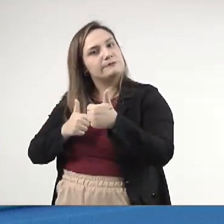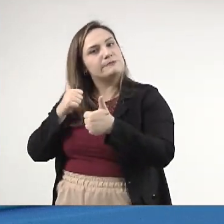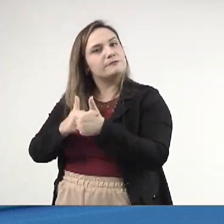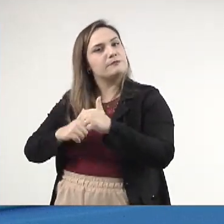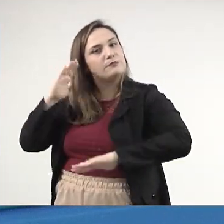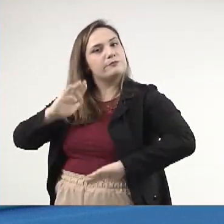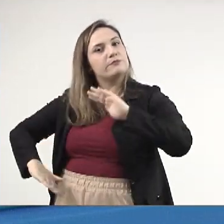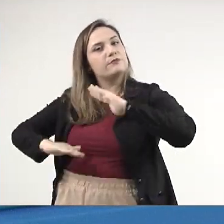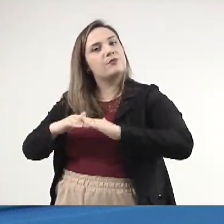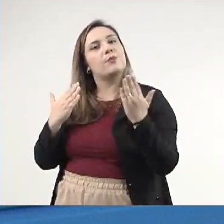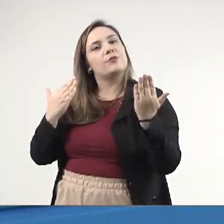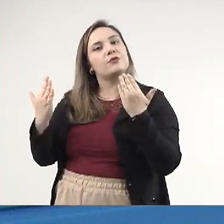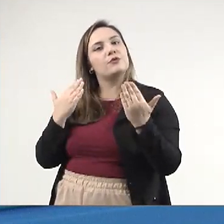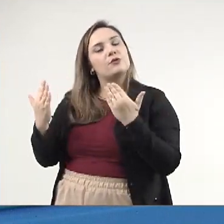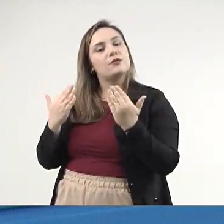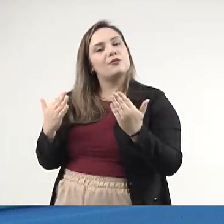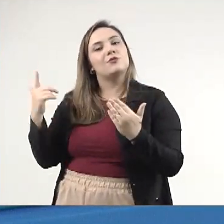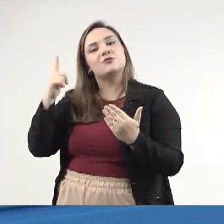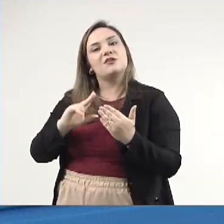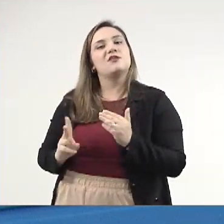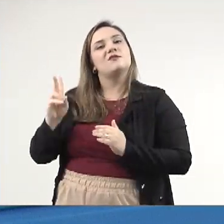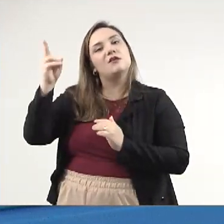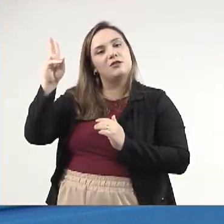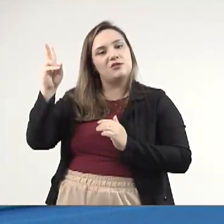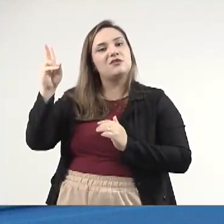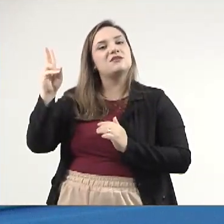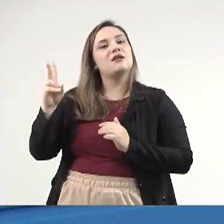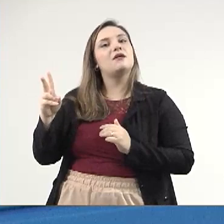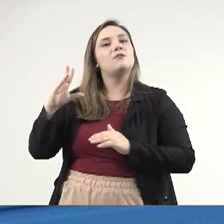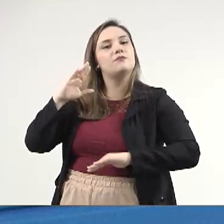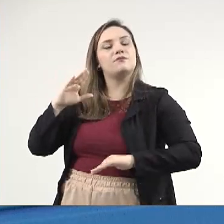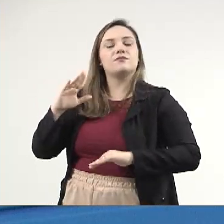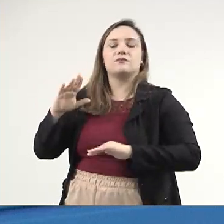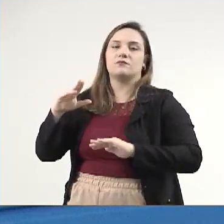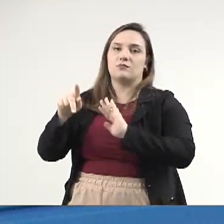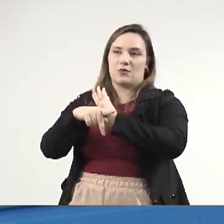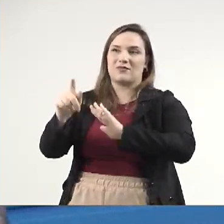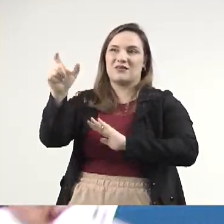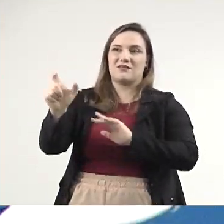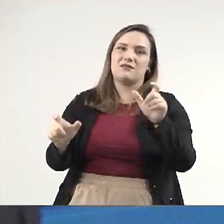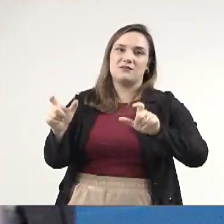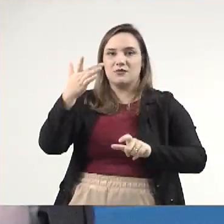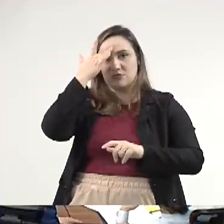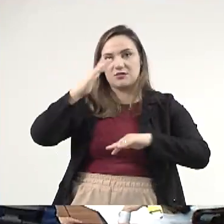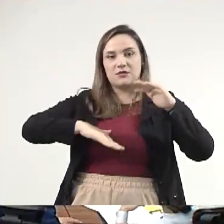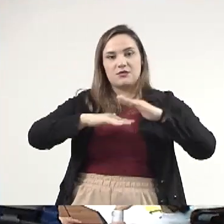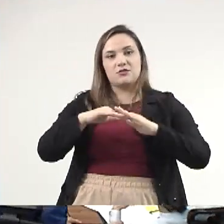psicólogas e psicólogos pela maior valorização profissional. Muito obrigado, senhor presidente.